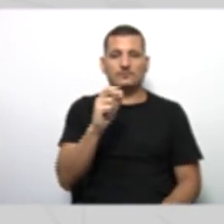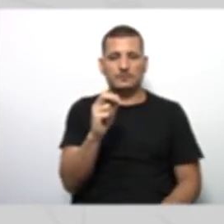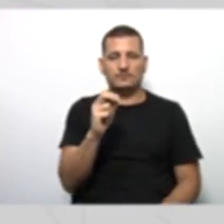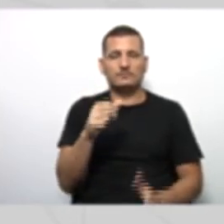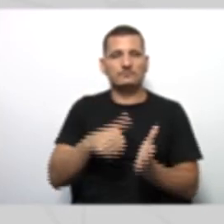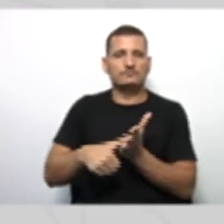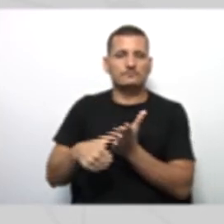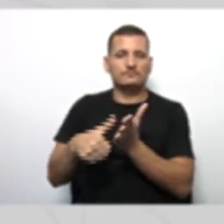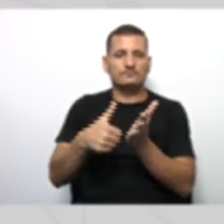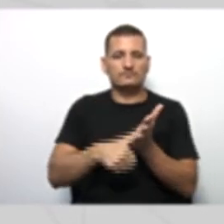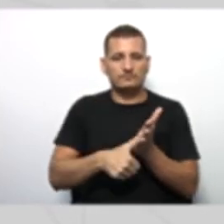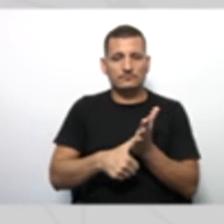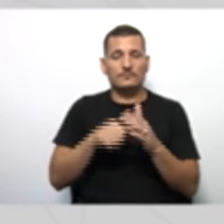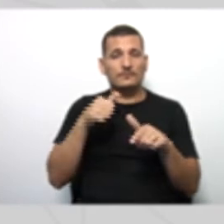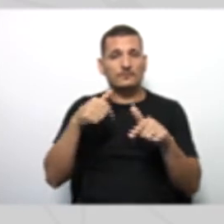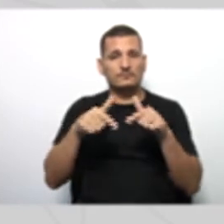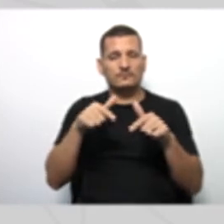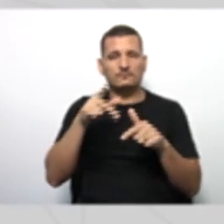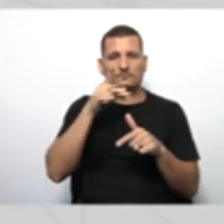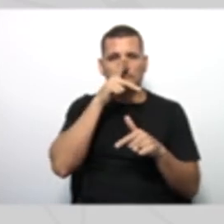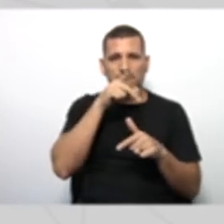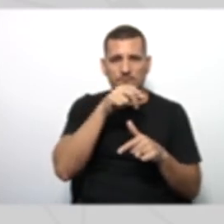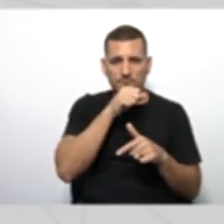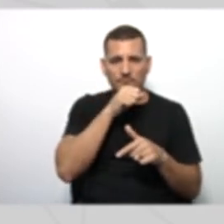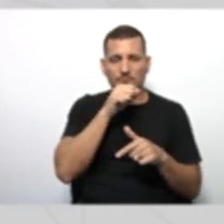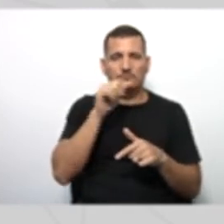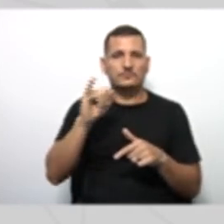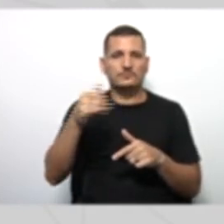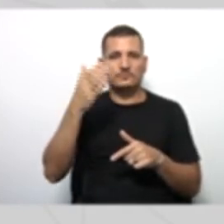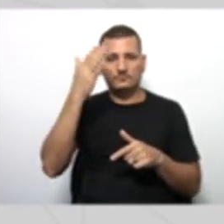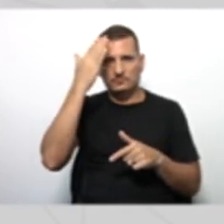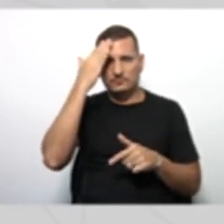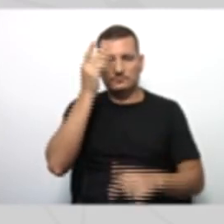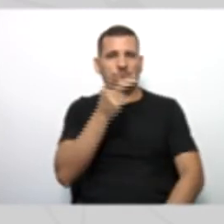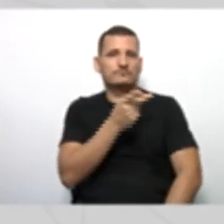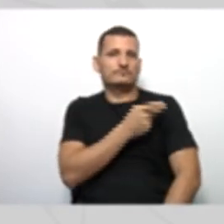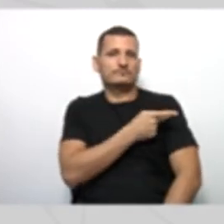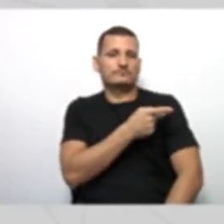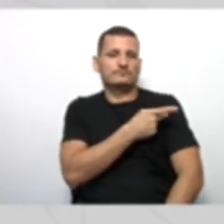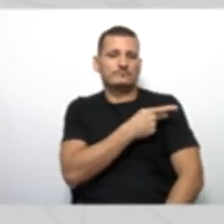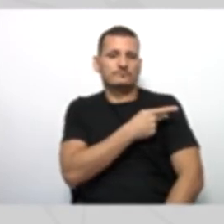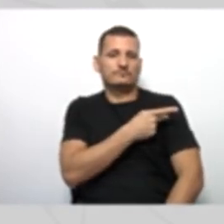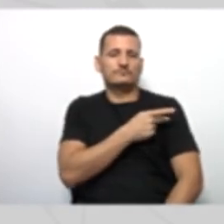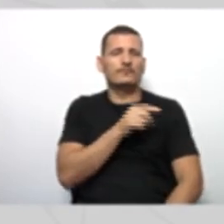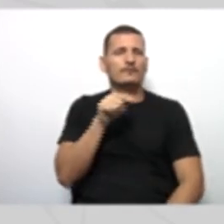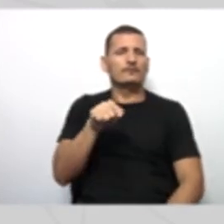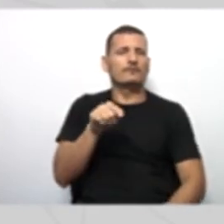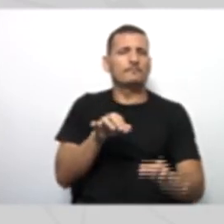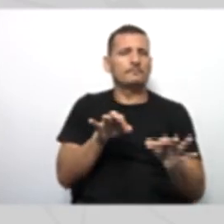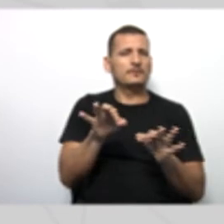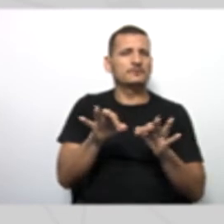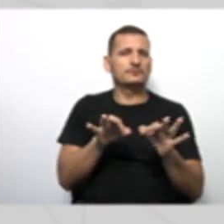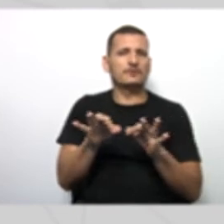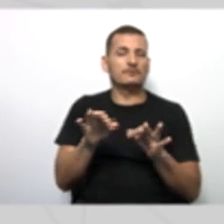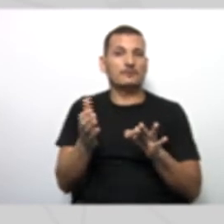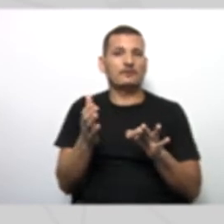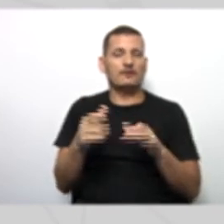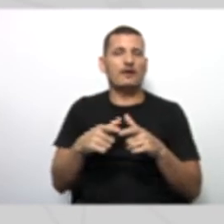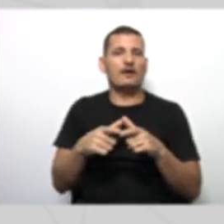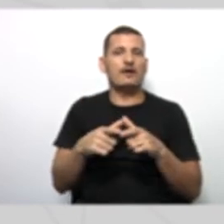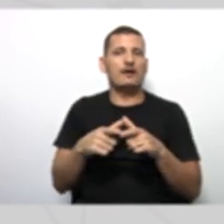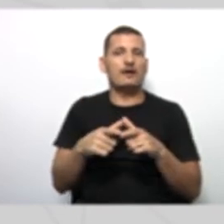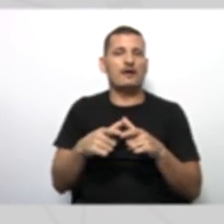Até a antecipação da entrega de computadores, nesse caso específico aqui, é um risco que eu estou correndo dentro do gerenciamento